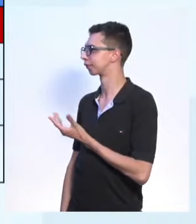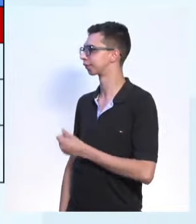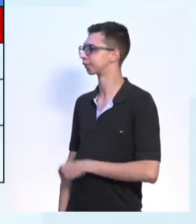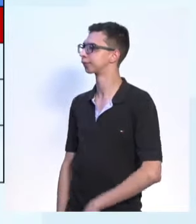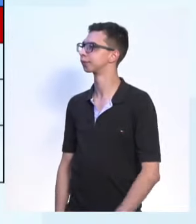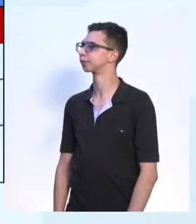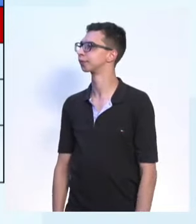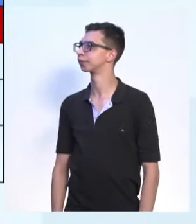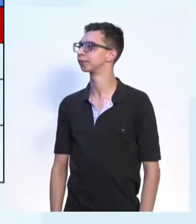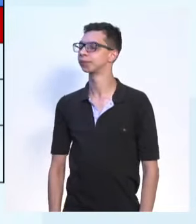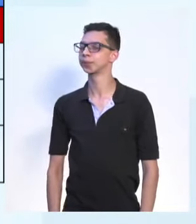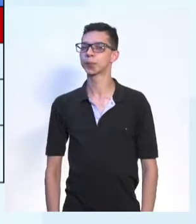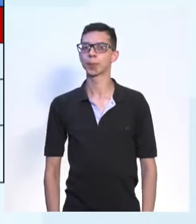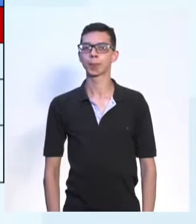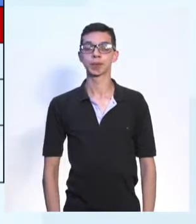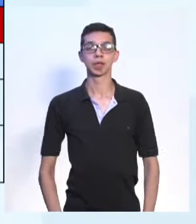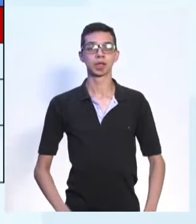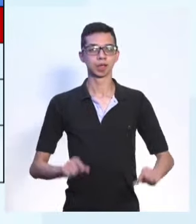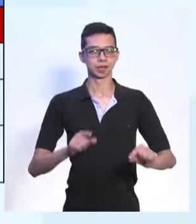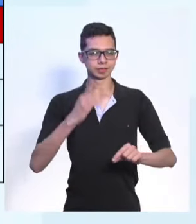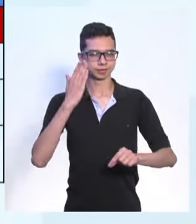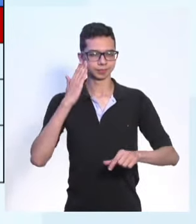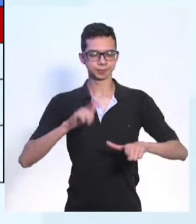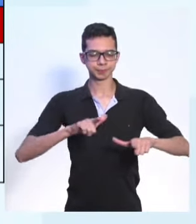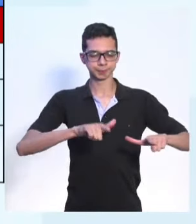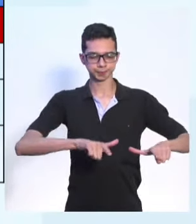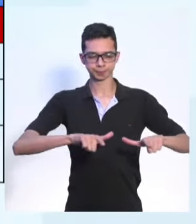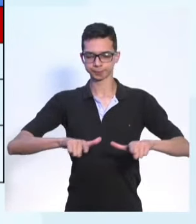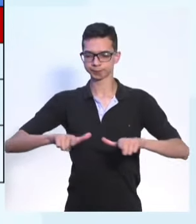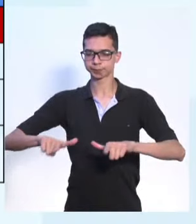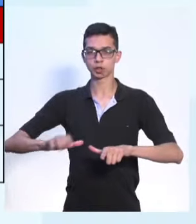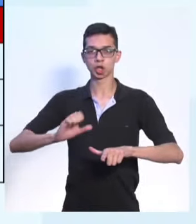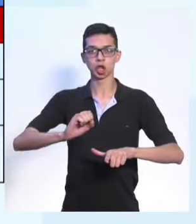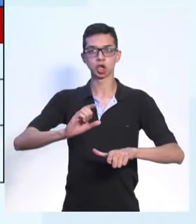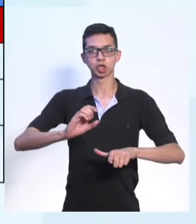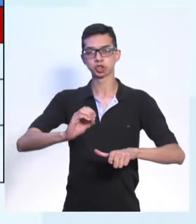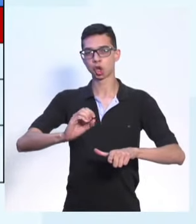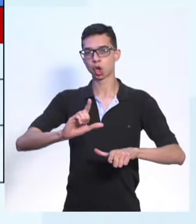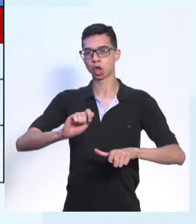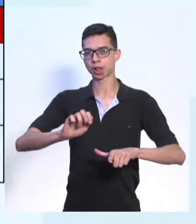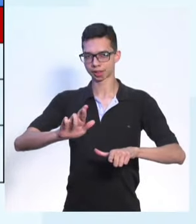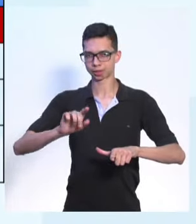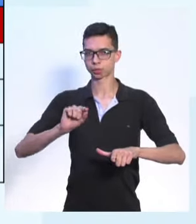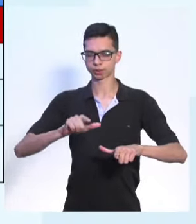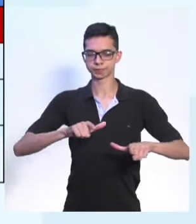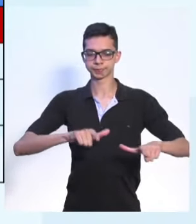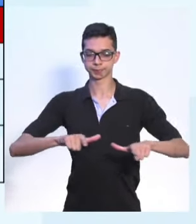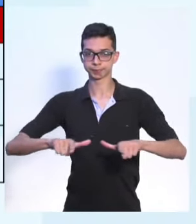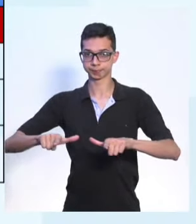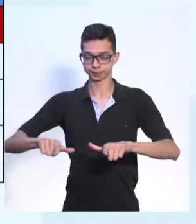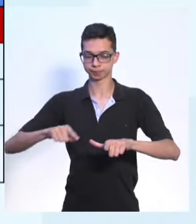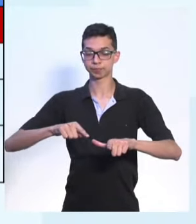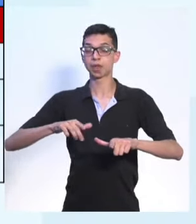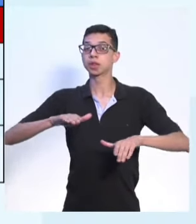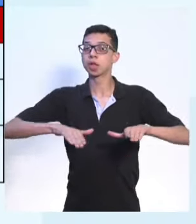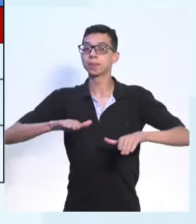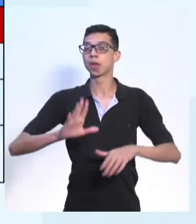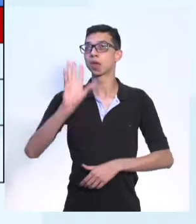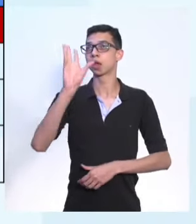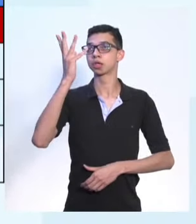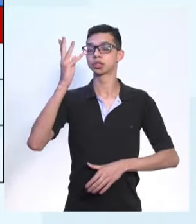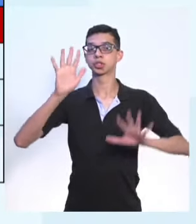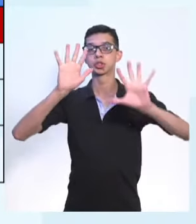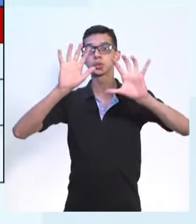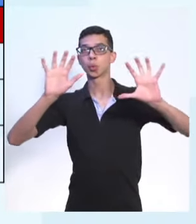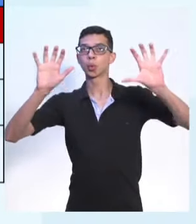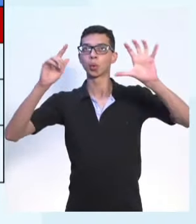on the weather. Os painéis solares são dependentes do clima. Legal, então a gente tem aí o dependent on. É bom a gente aprender